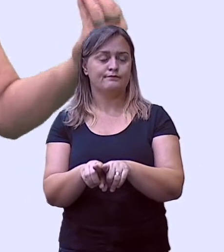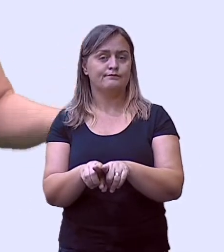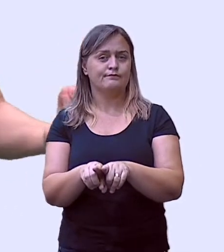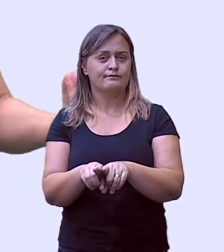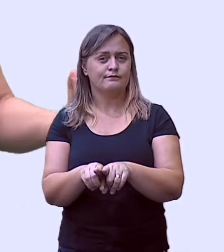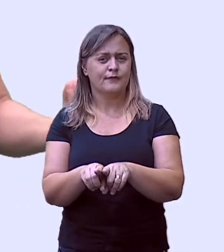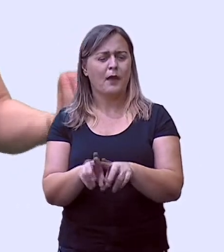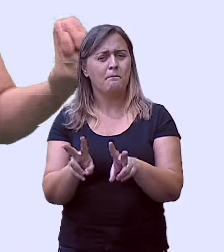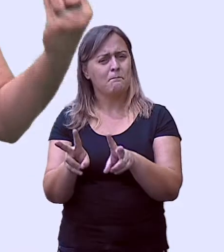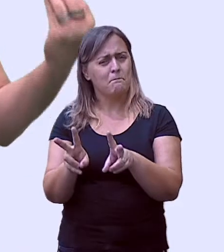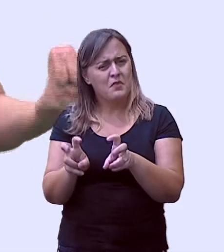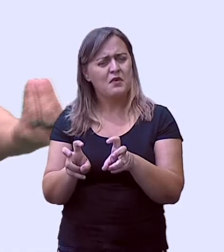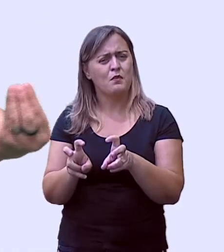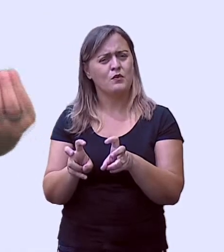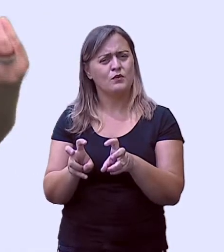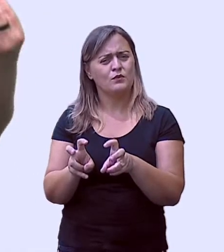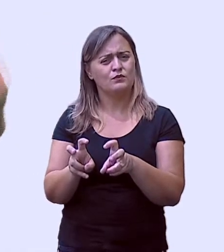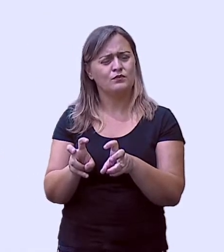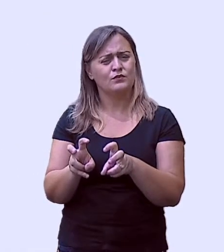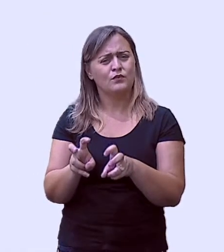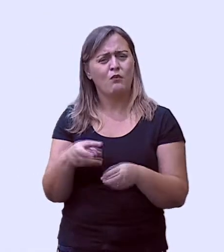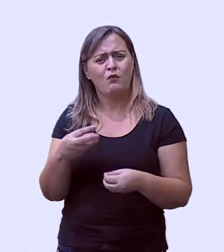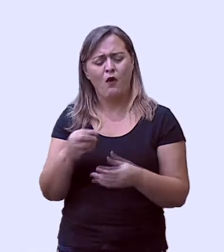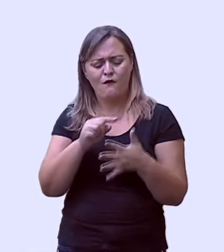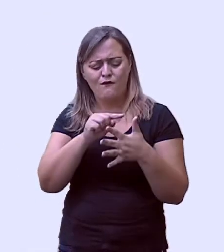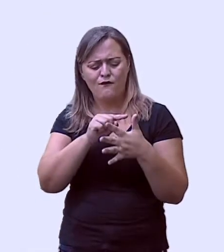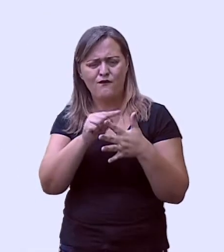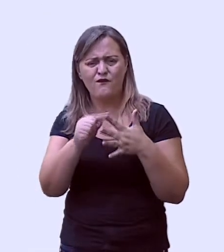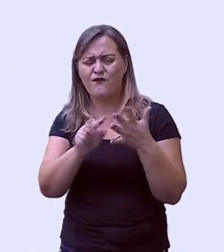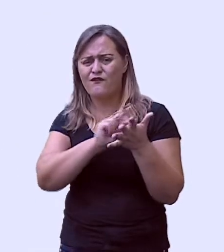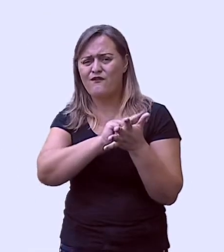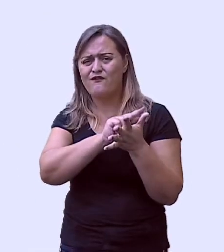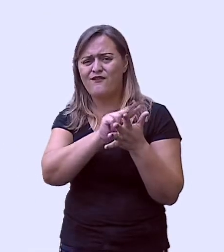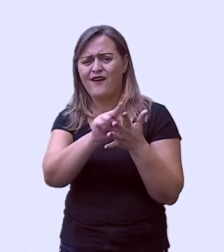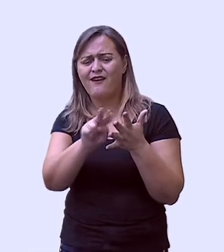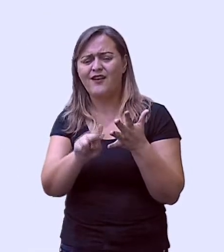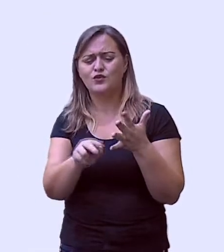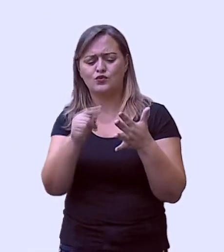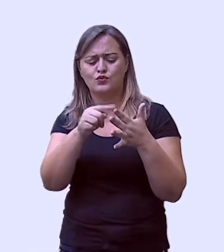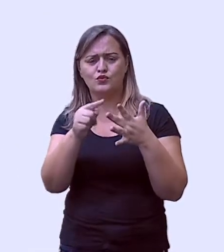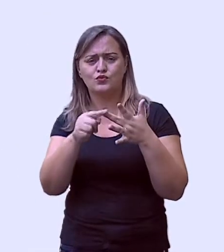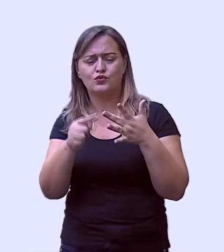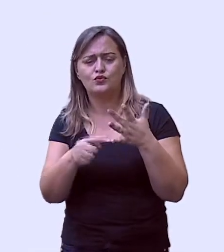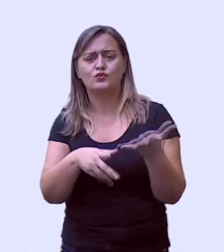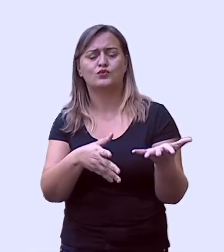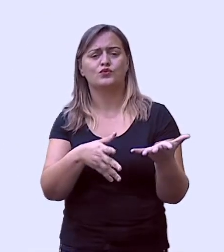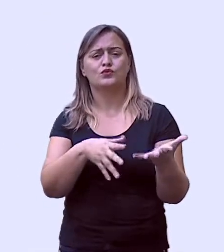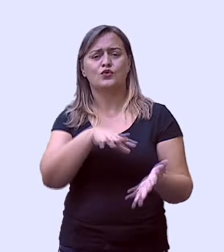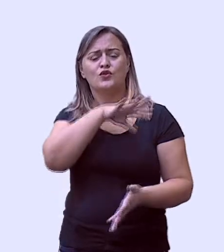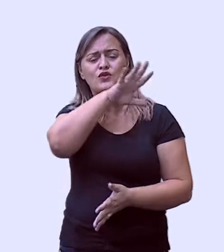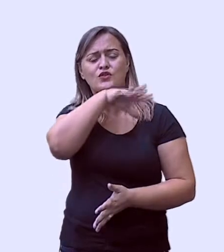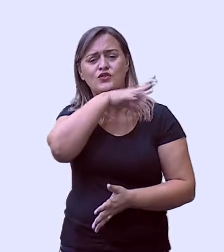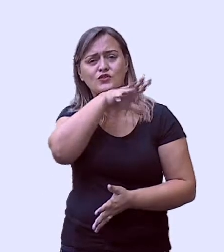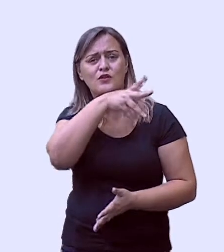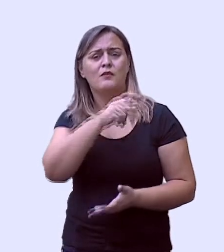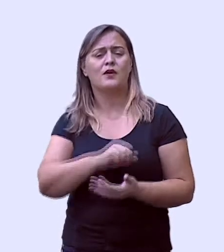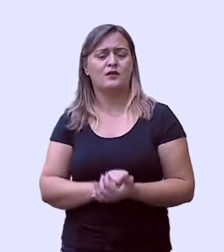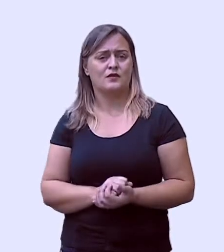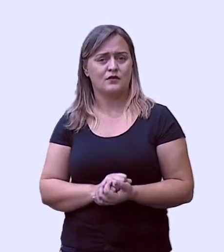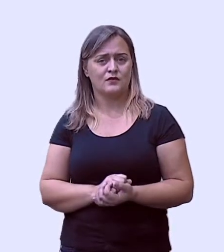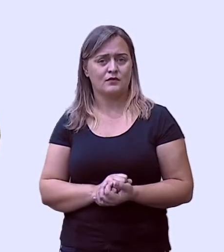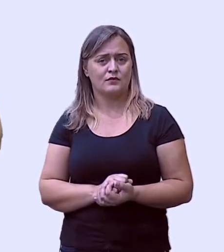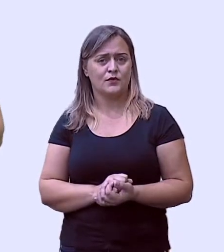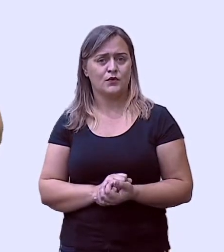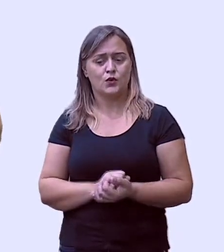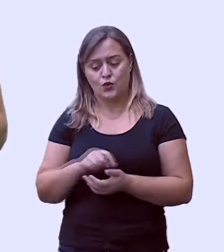nós temos de espécies que são endêmicos e quanto não são endêmicos, mas fazem